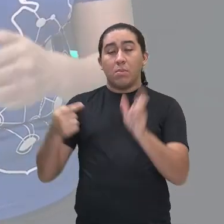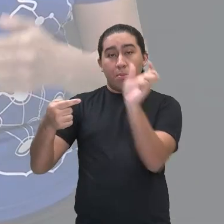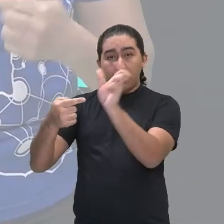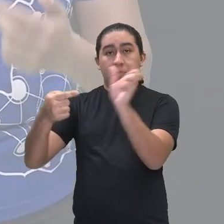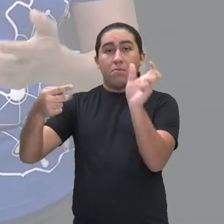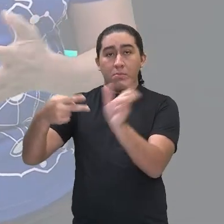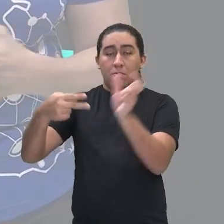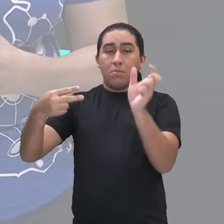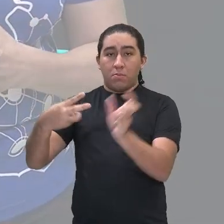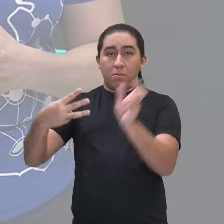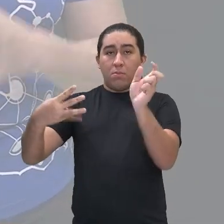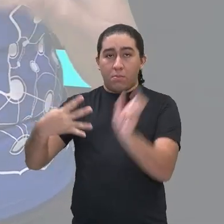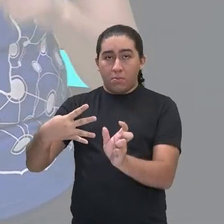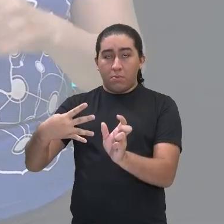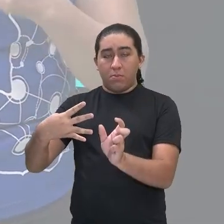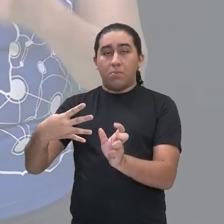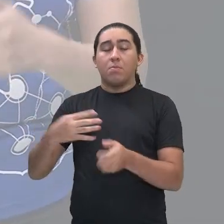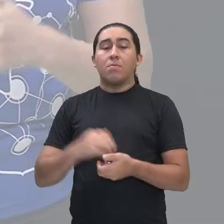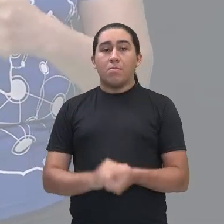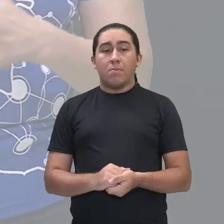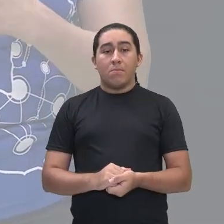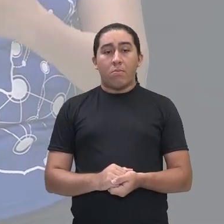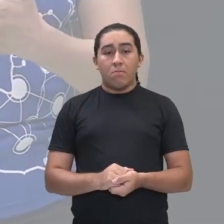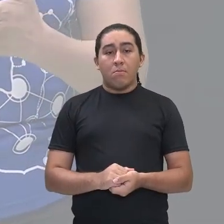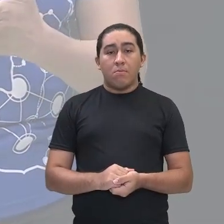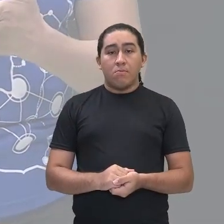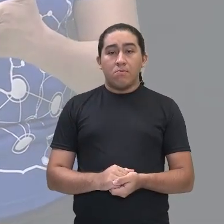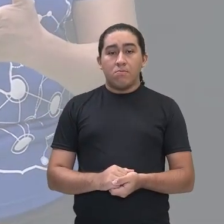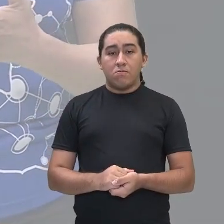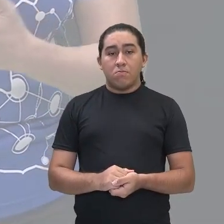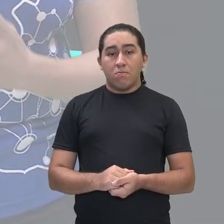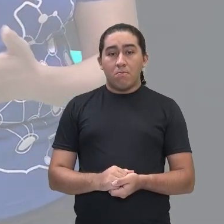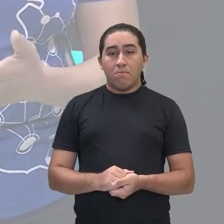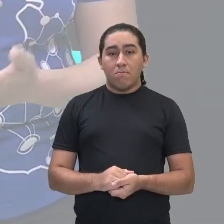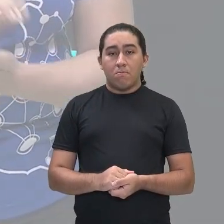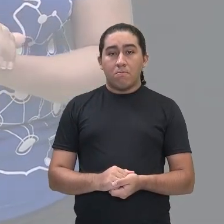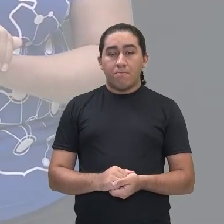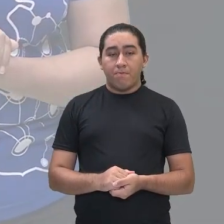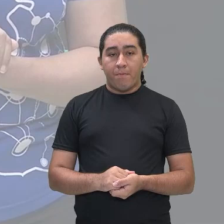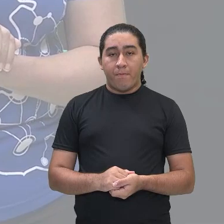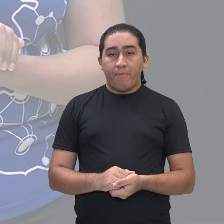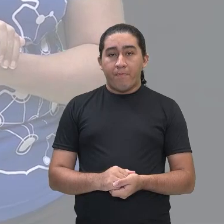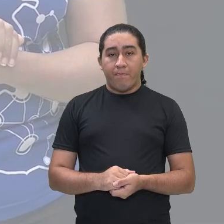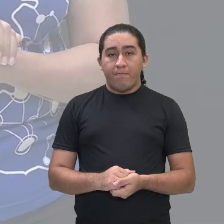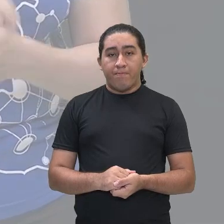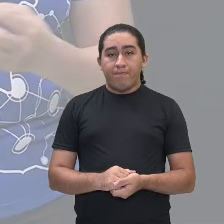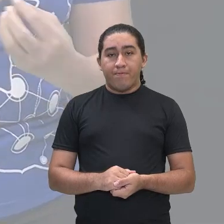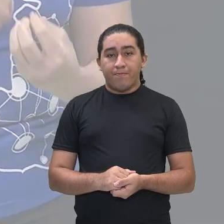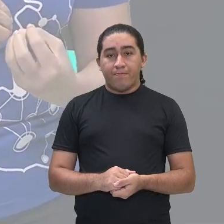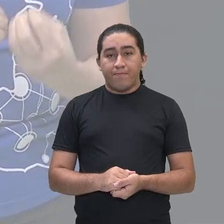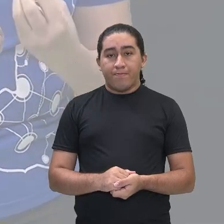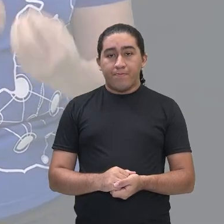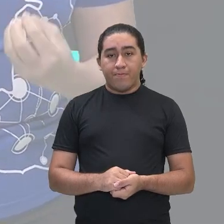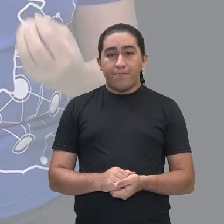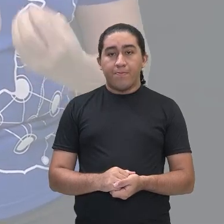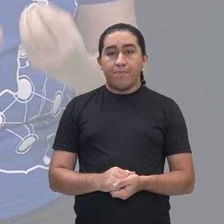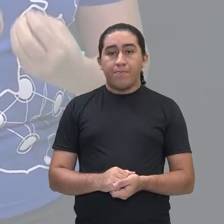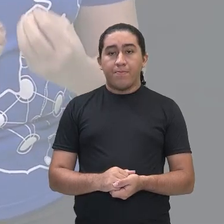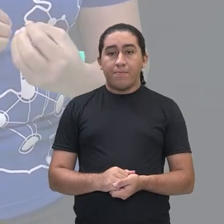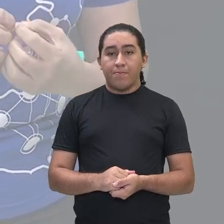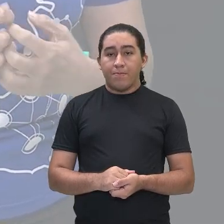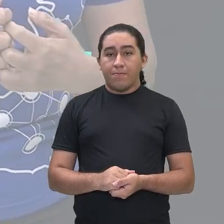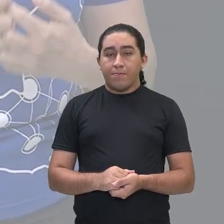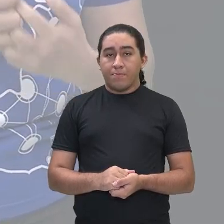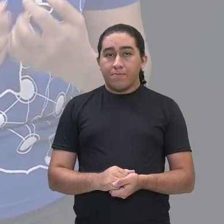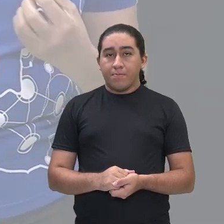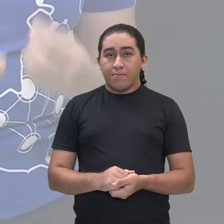largam e voam. Os pássaros voam, né? Então, isso significa que os pássaros, estou